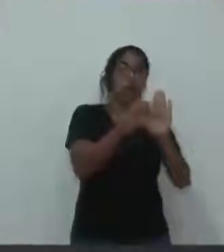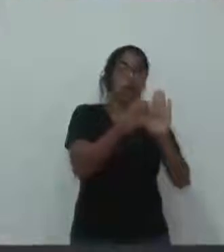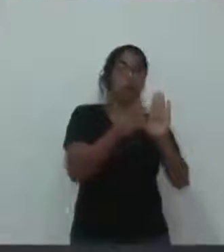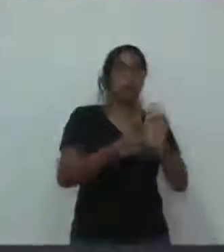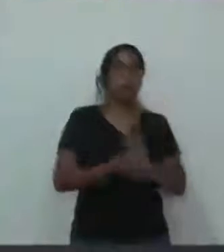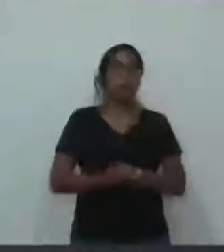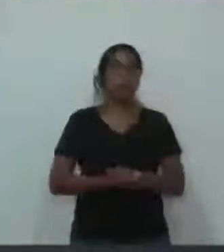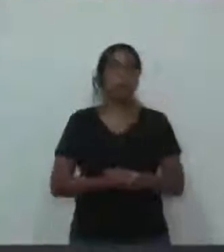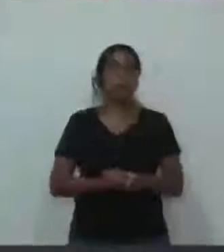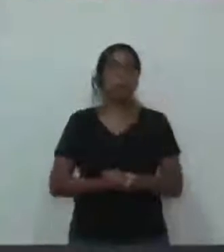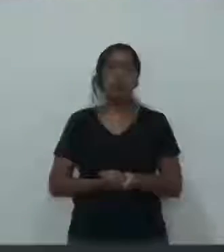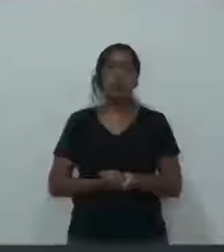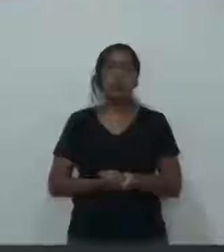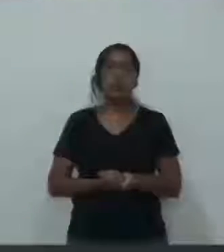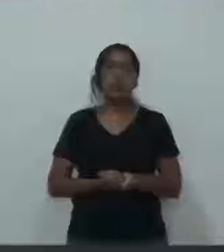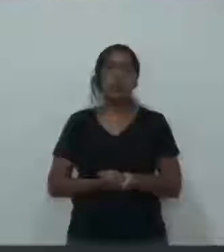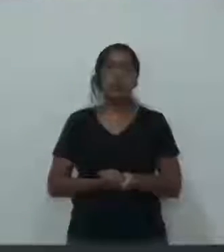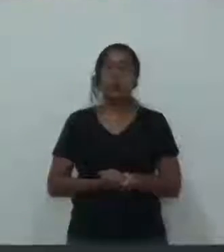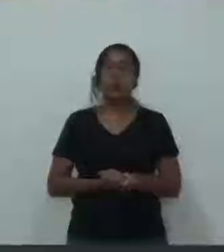cara.